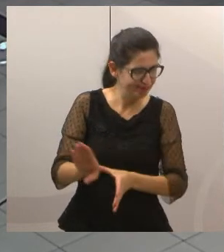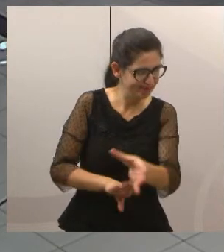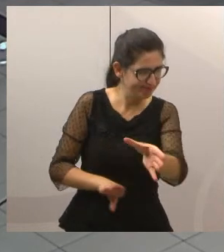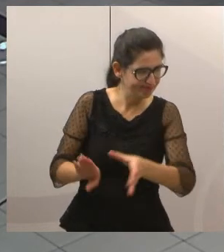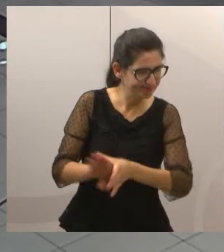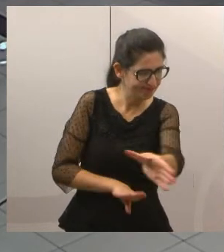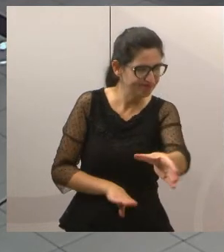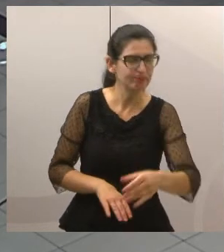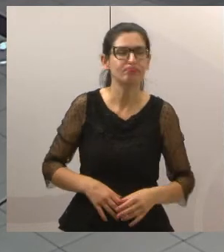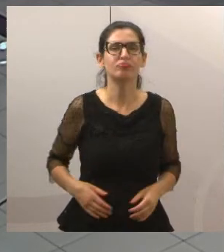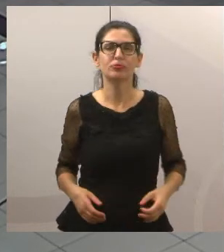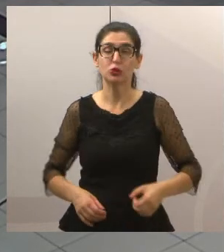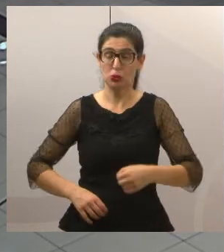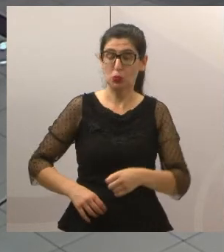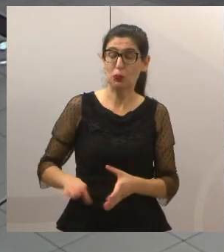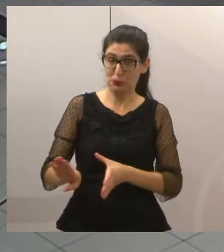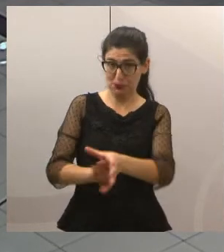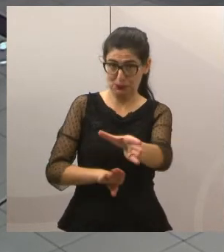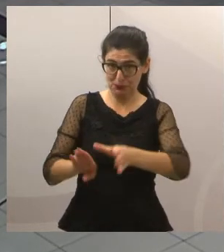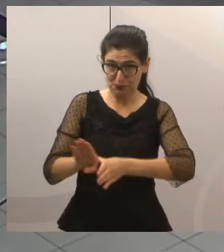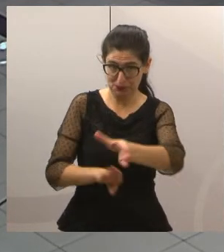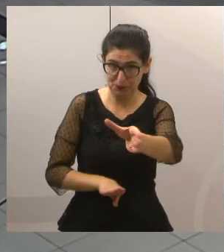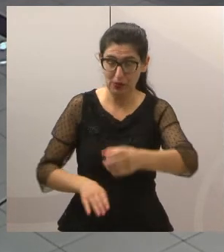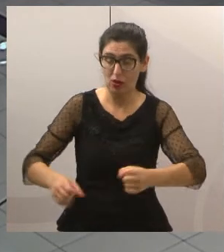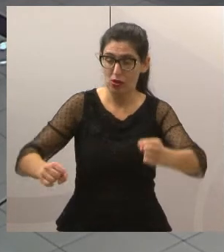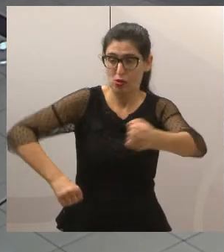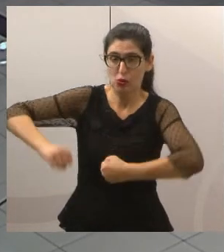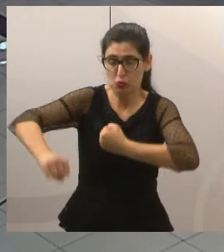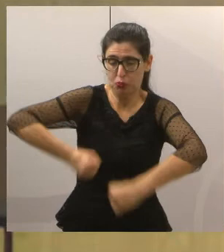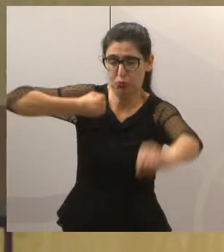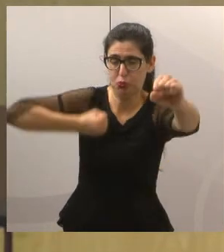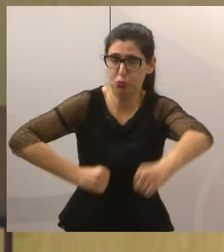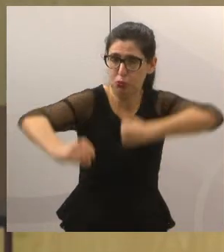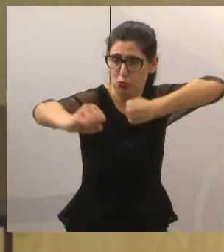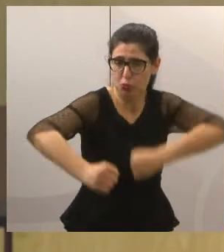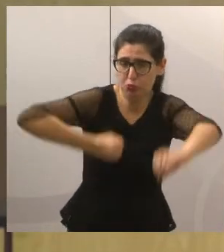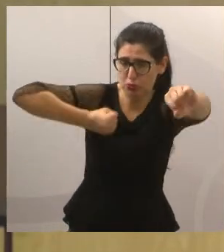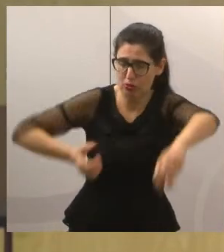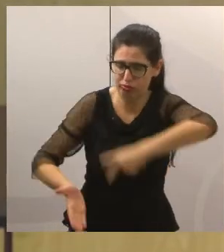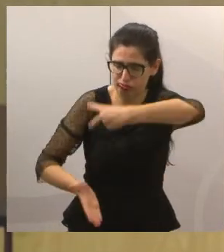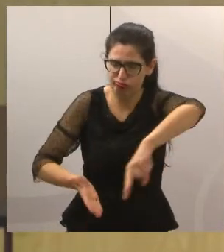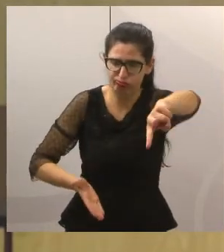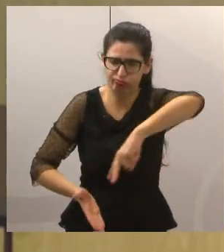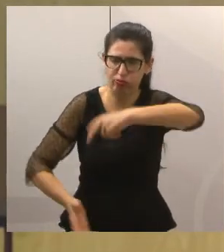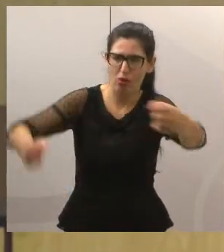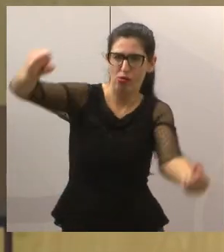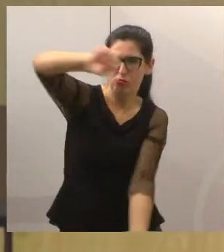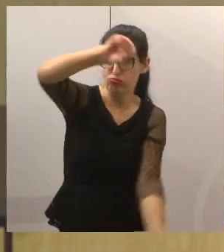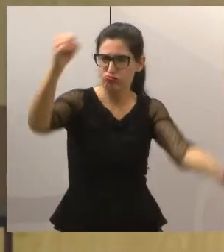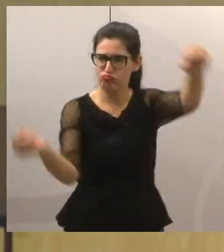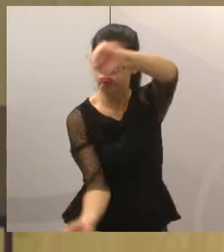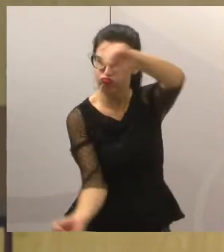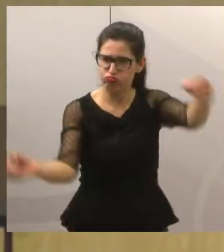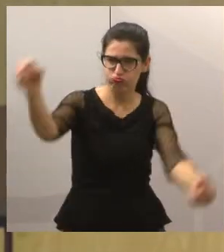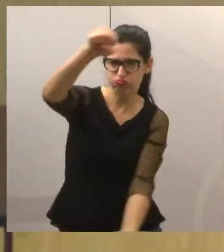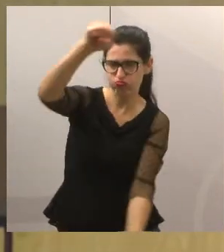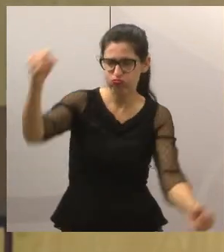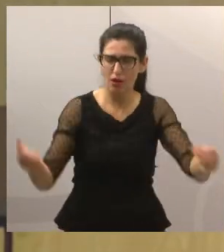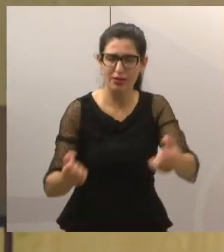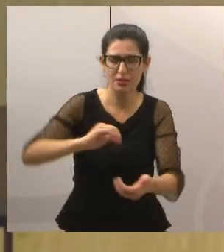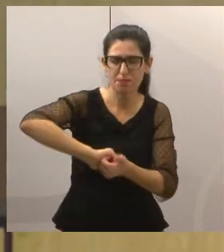às academias. Me parece que eu vi algumas que foram implantadas, mas falta para a gente um